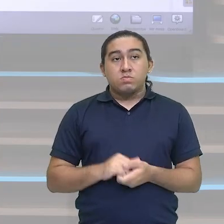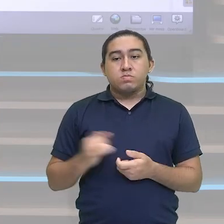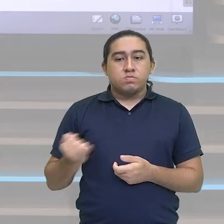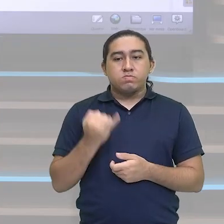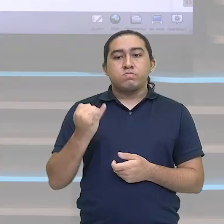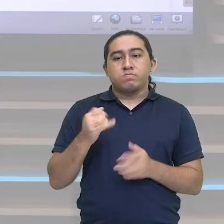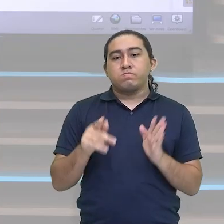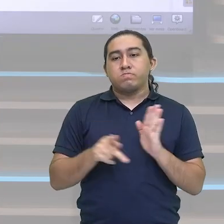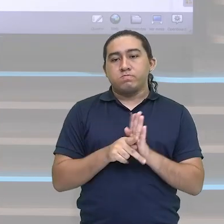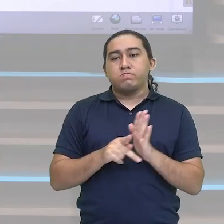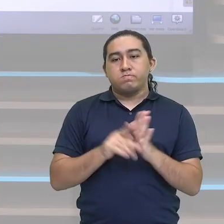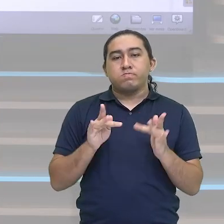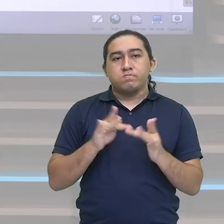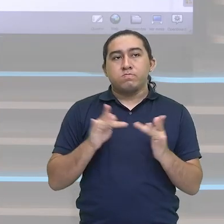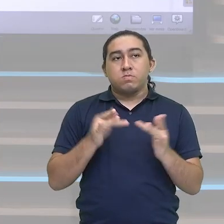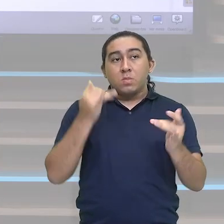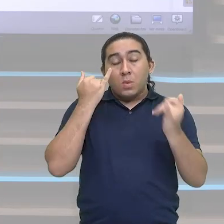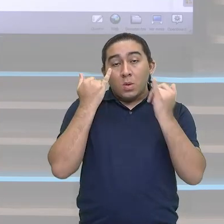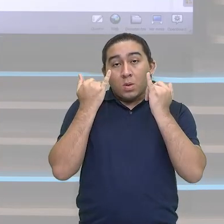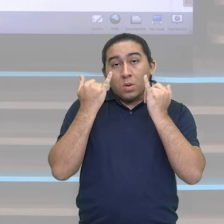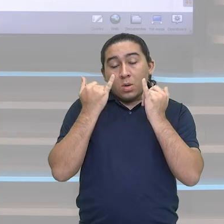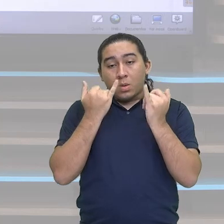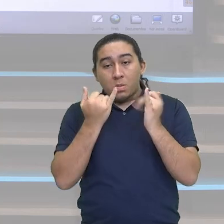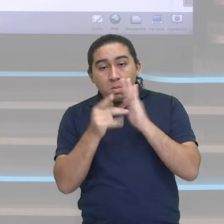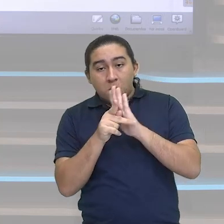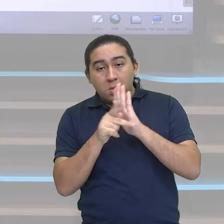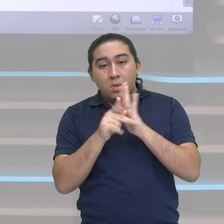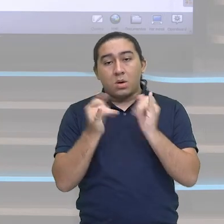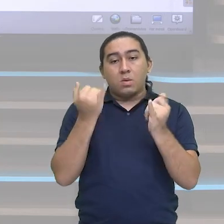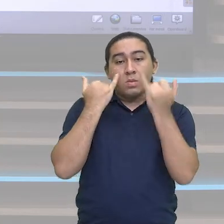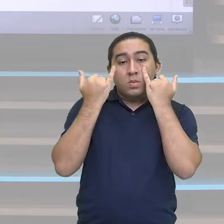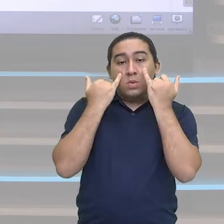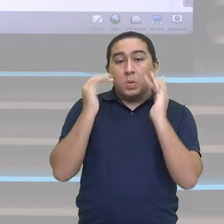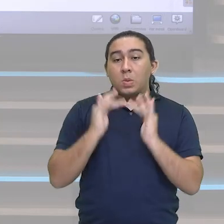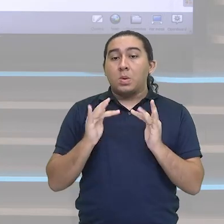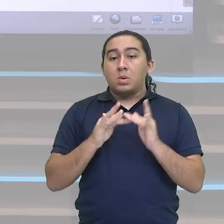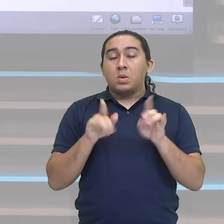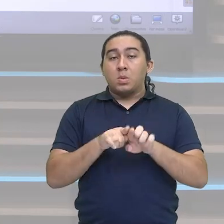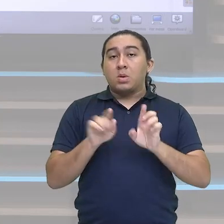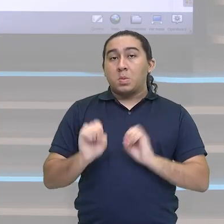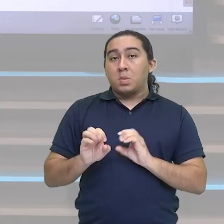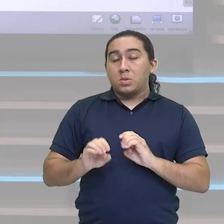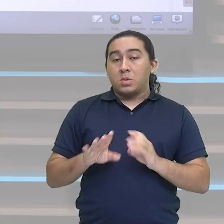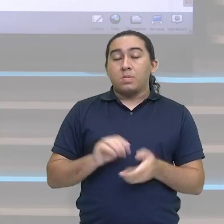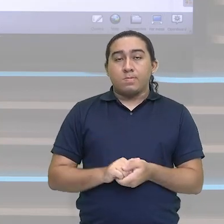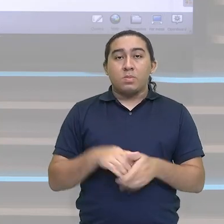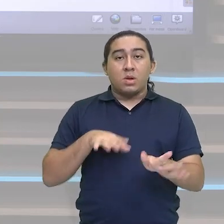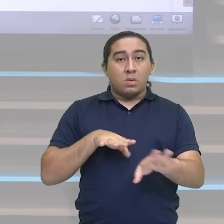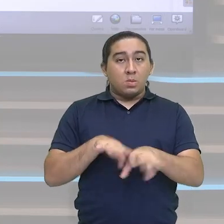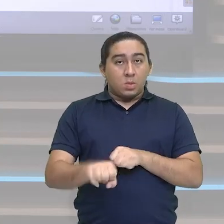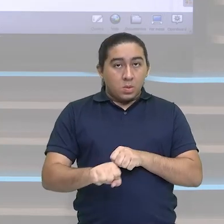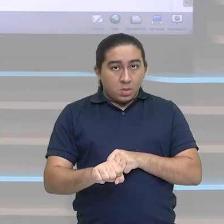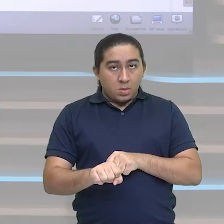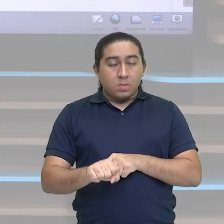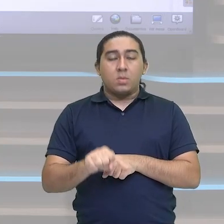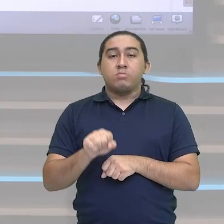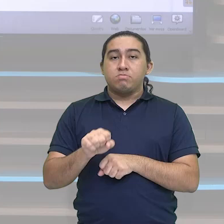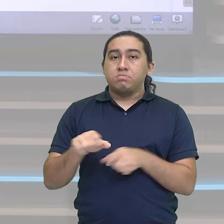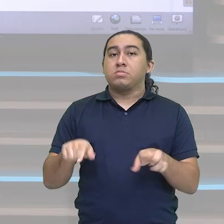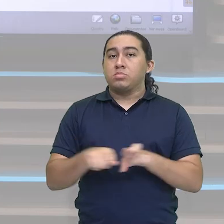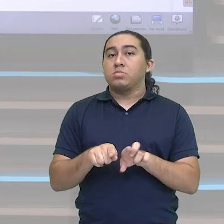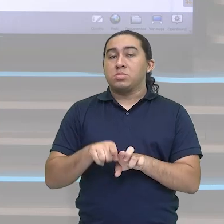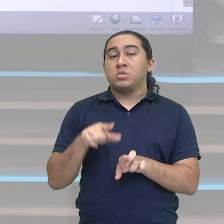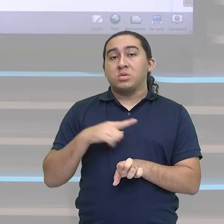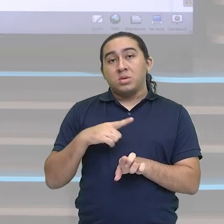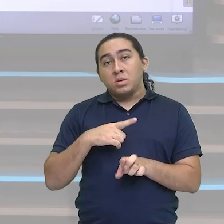educação, essas pessoas vão se formar no ensino médio, né? Aqui no Brasil é ensino médio, vão se formar, vão ter uma